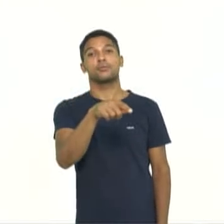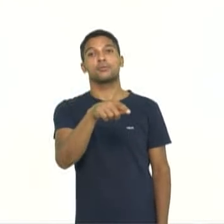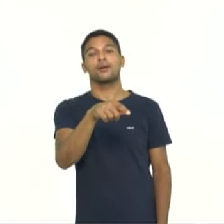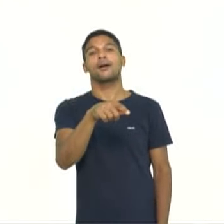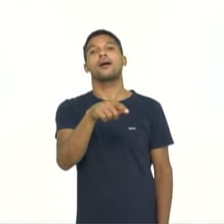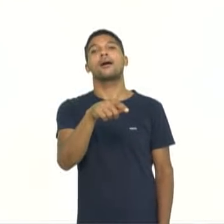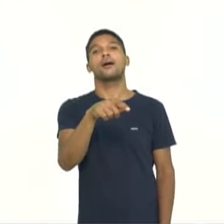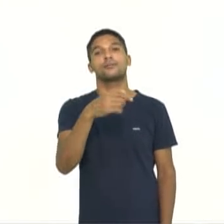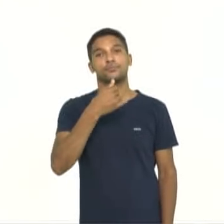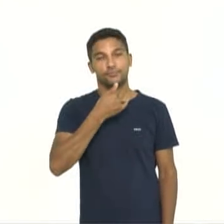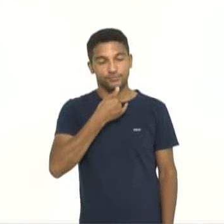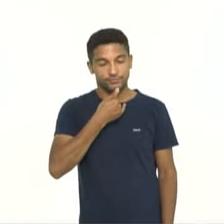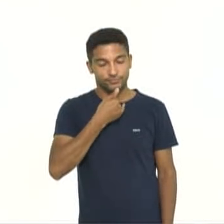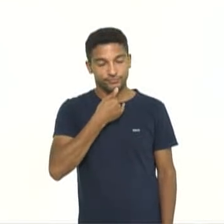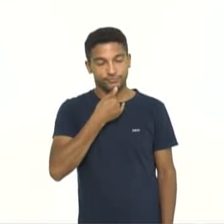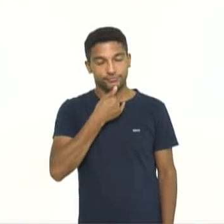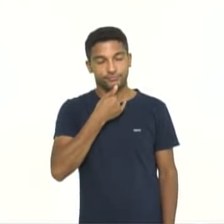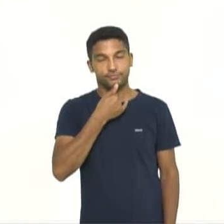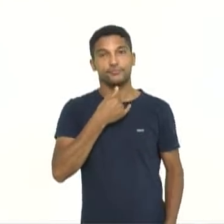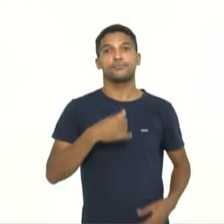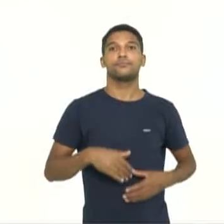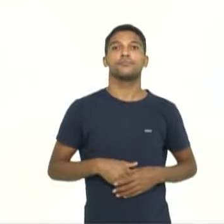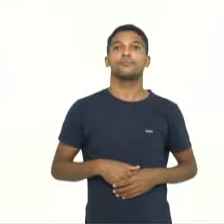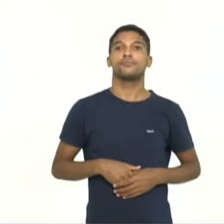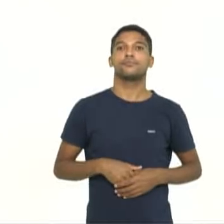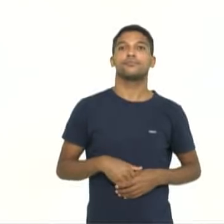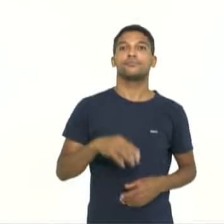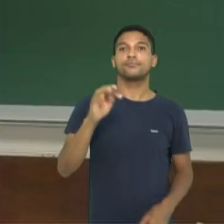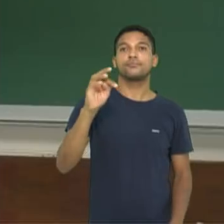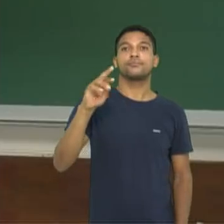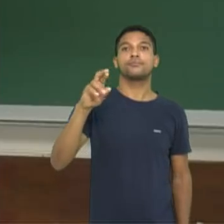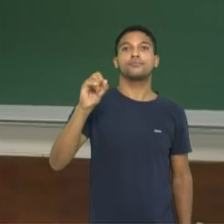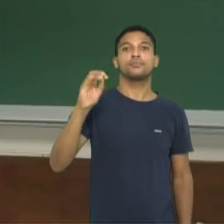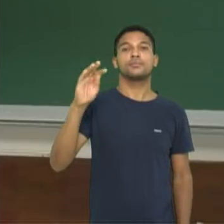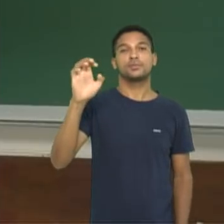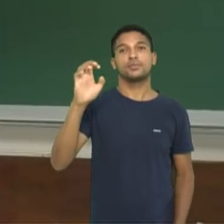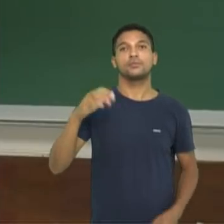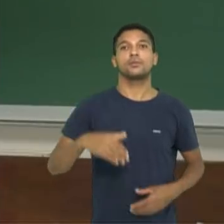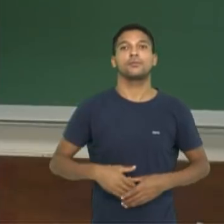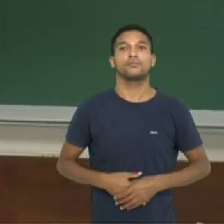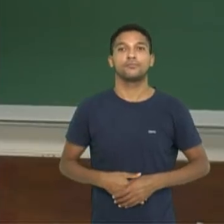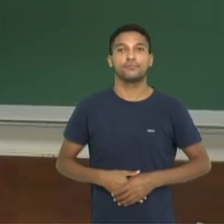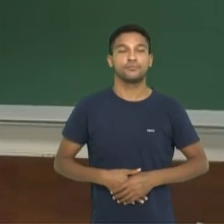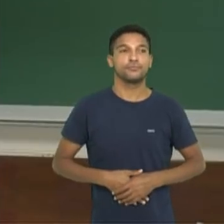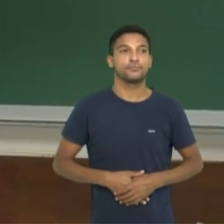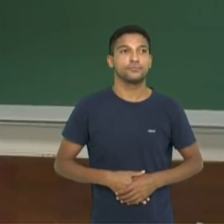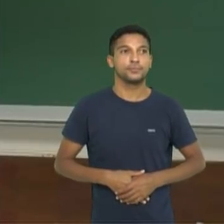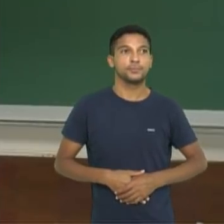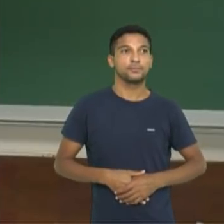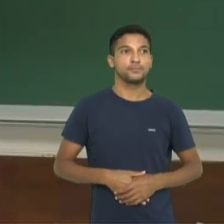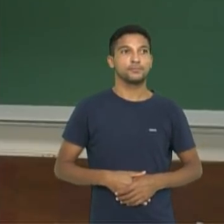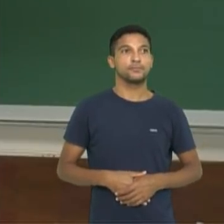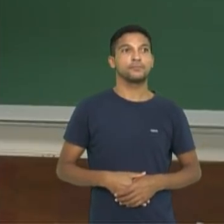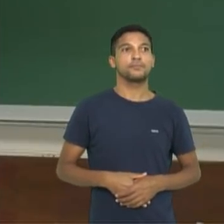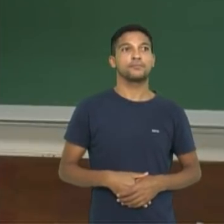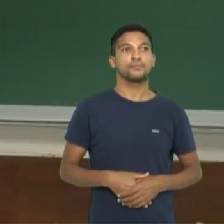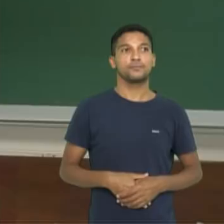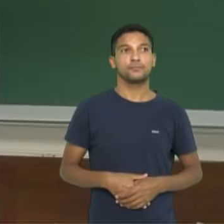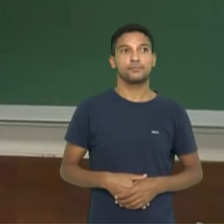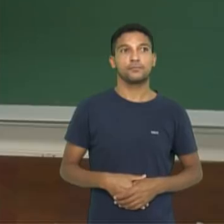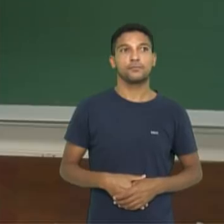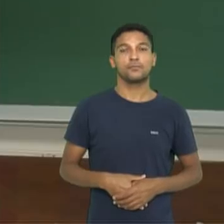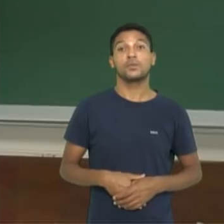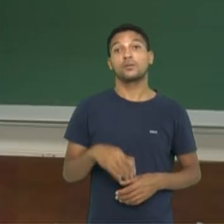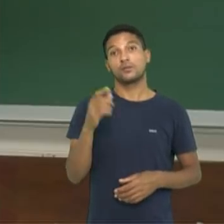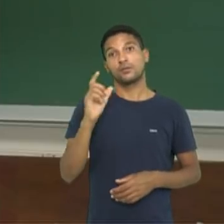Está, verbo estar, e triste é um predicativo do sujeito, um atributo, uma qualidade do sujeito você. Né? Então, nesse caso, a gente